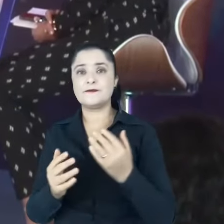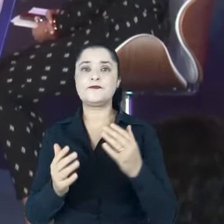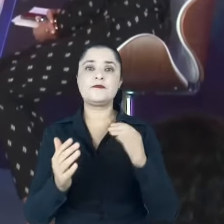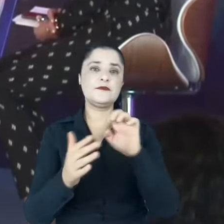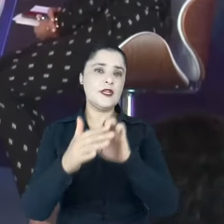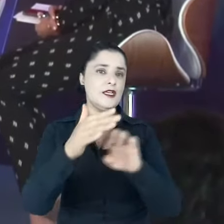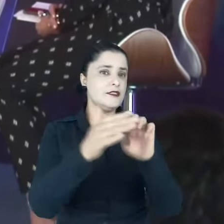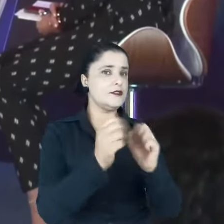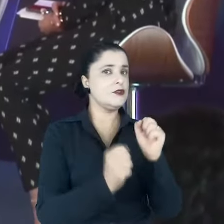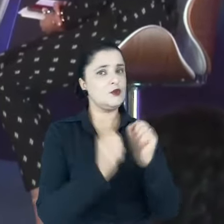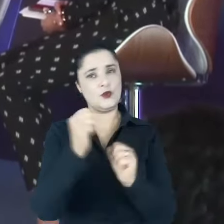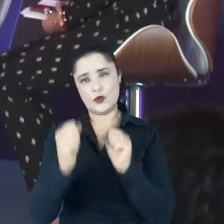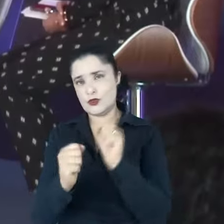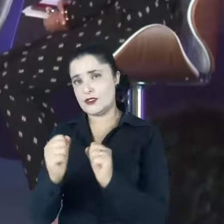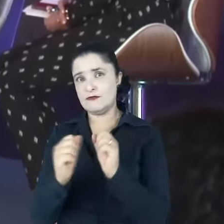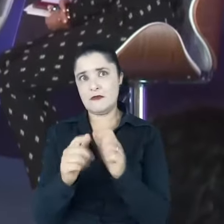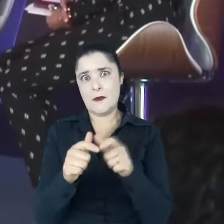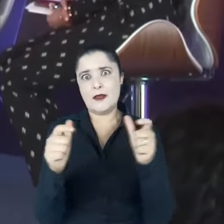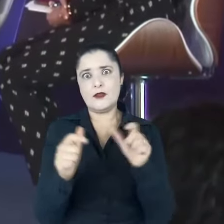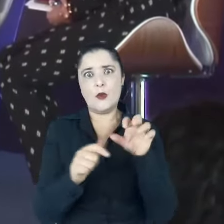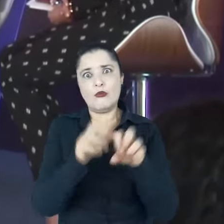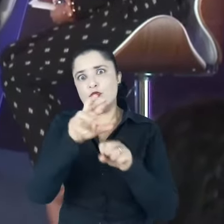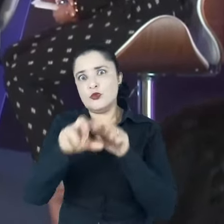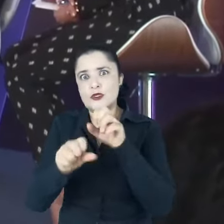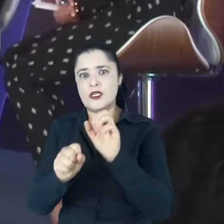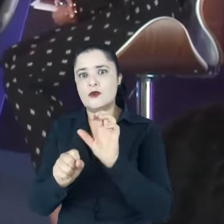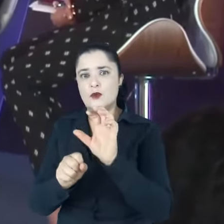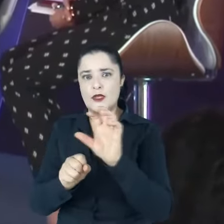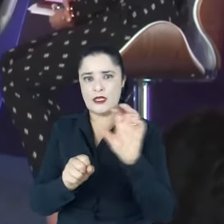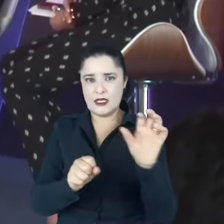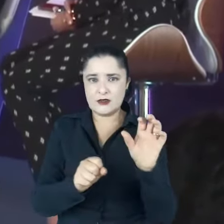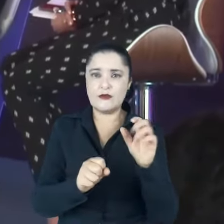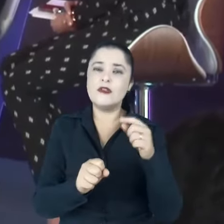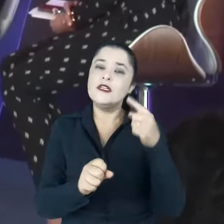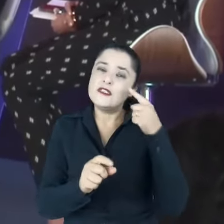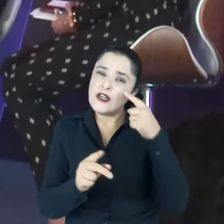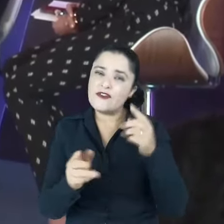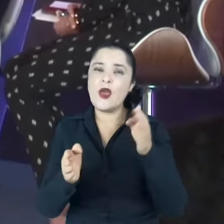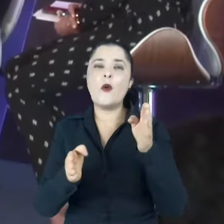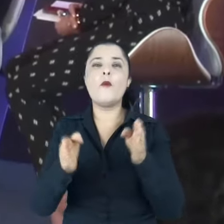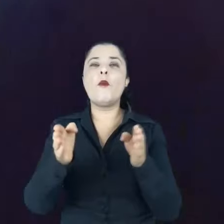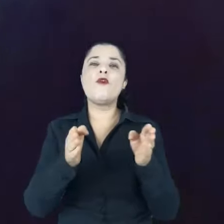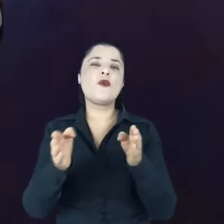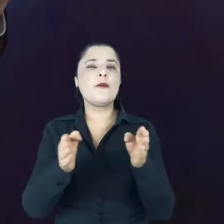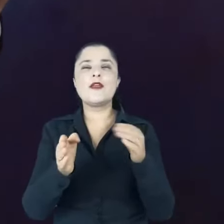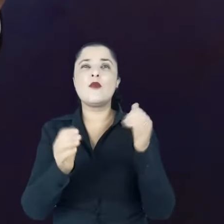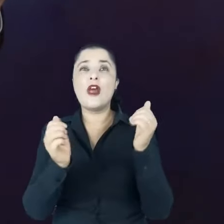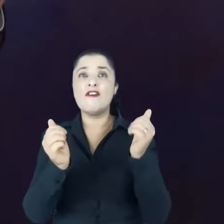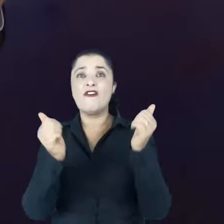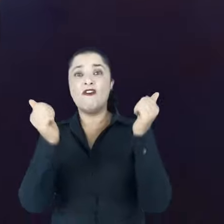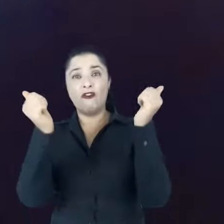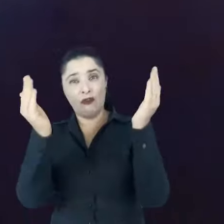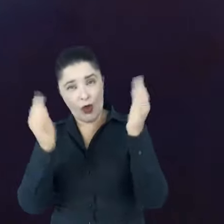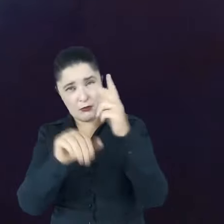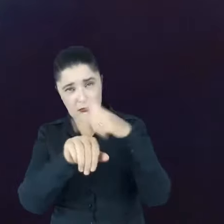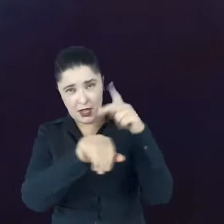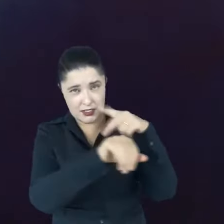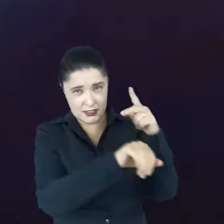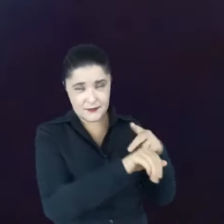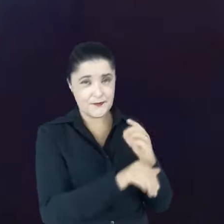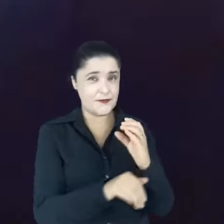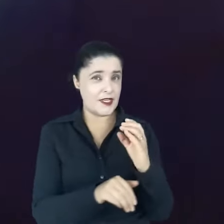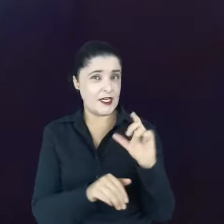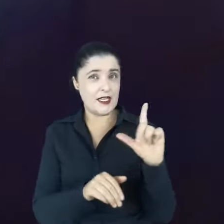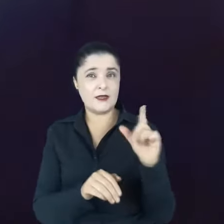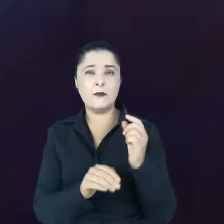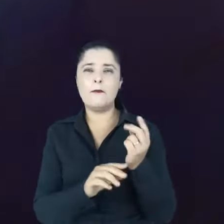empresas estão buscando isso. A gente já vê isso também, um movimento lá fora, os clientes vão buscar uma energia renovável